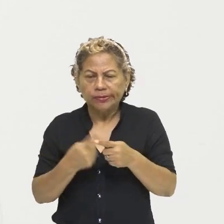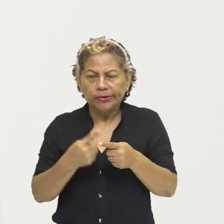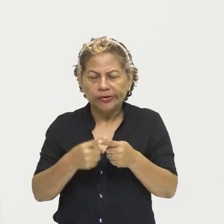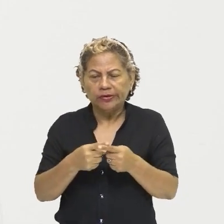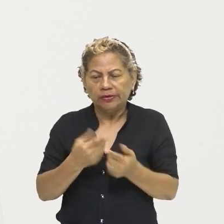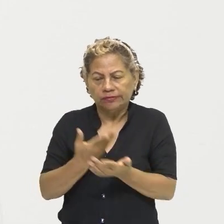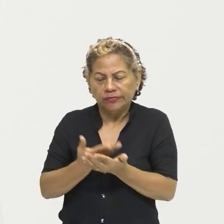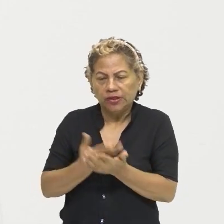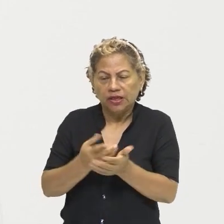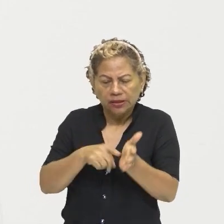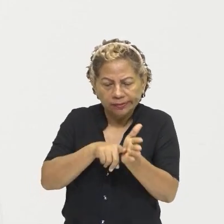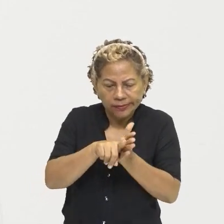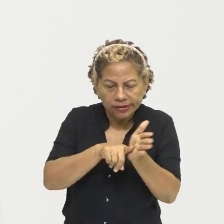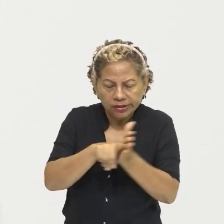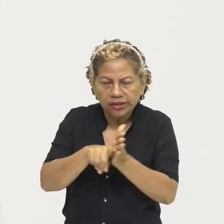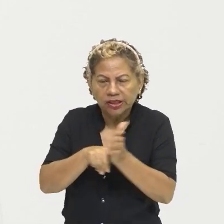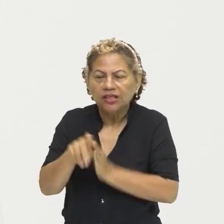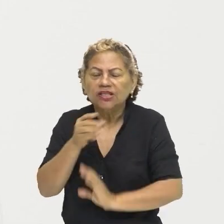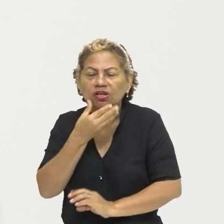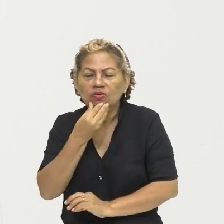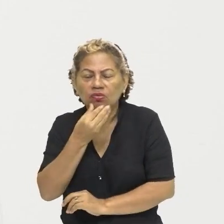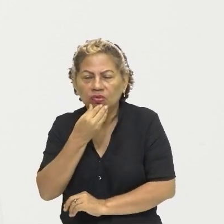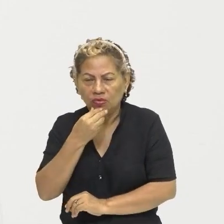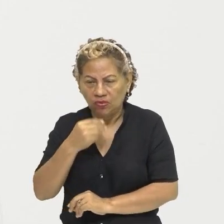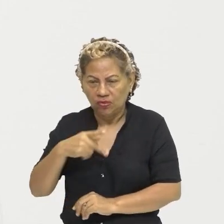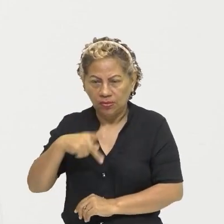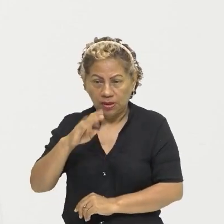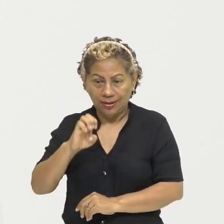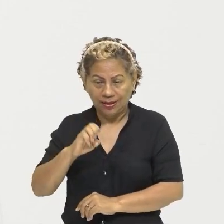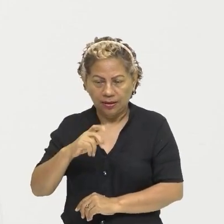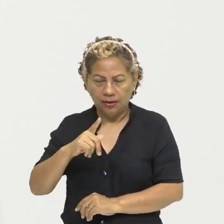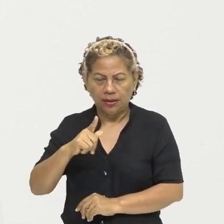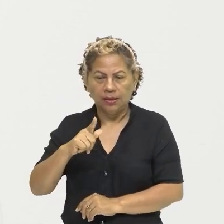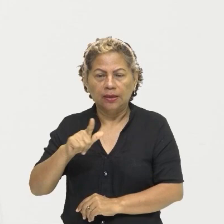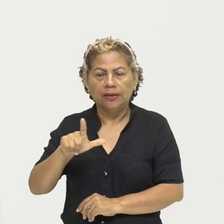na época, para elaborar suas leis, porque